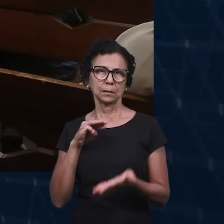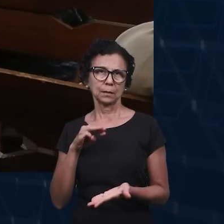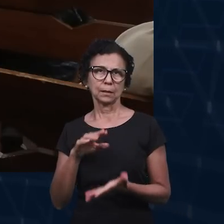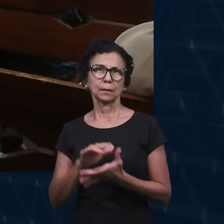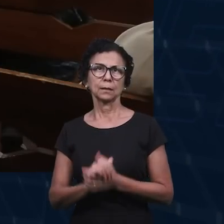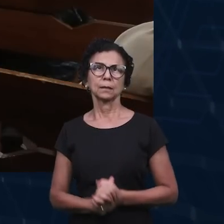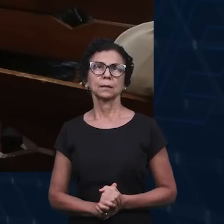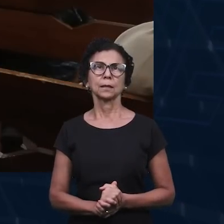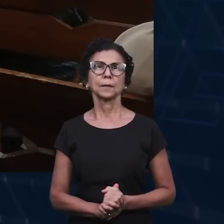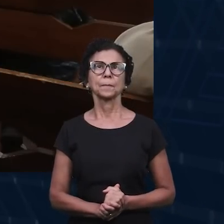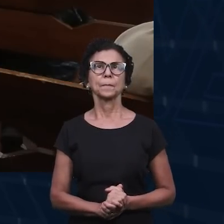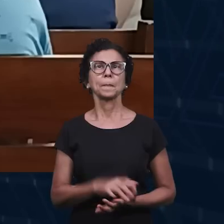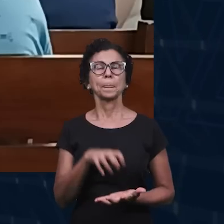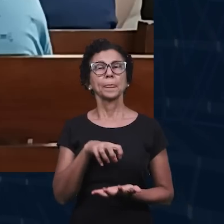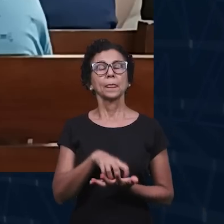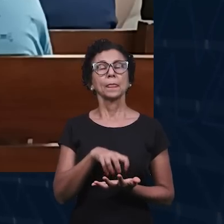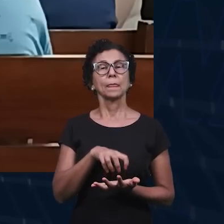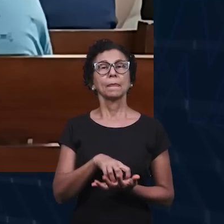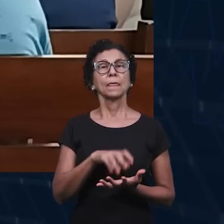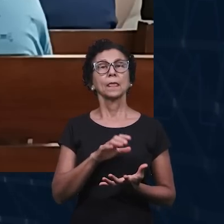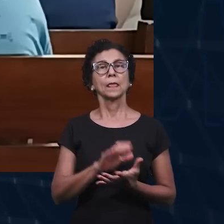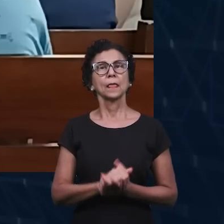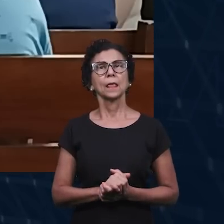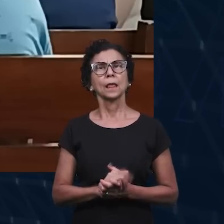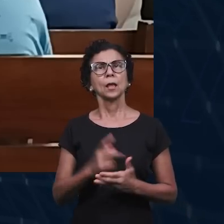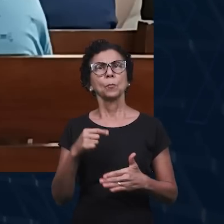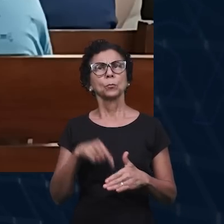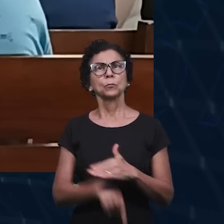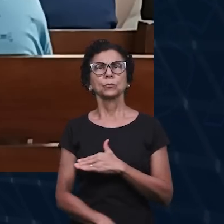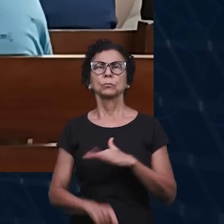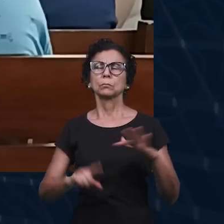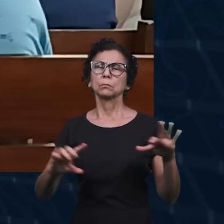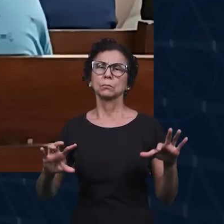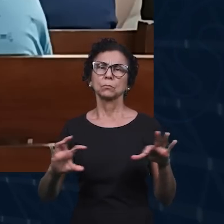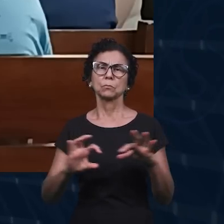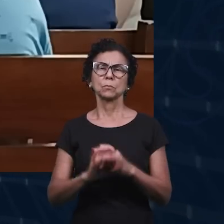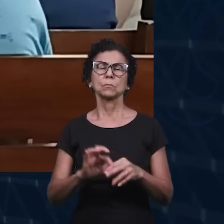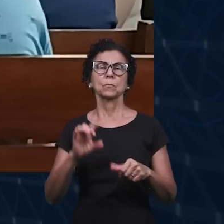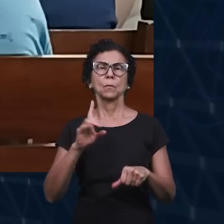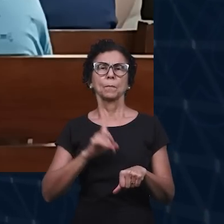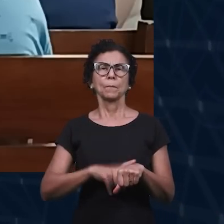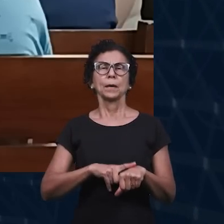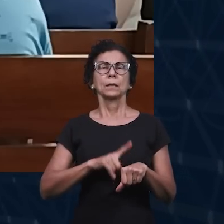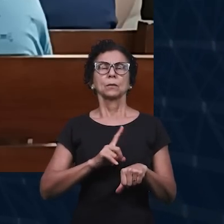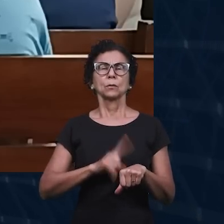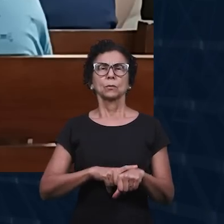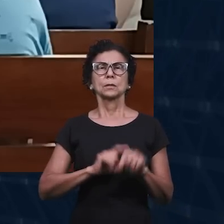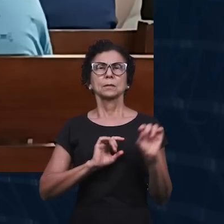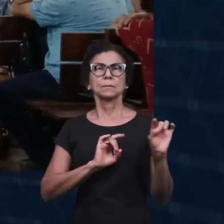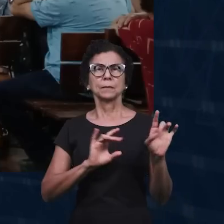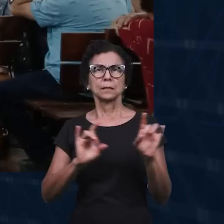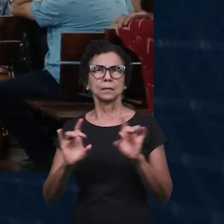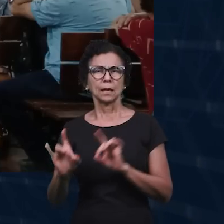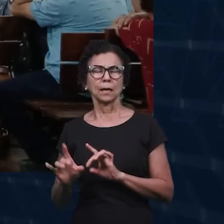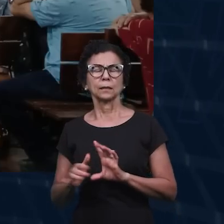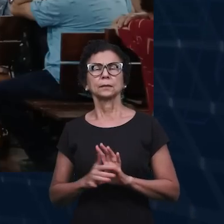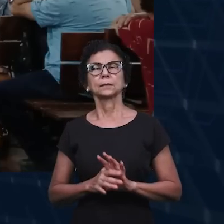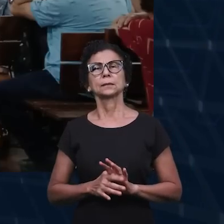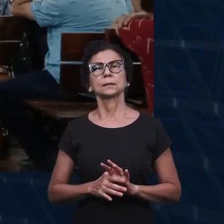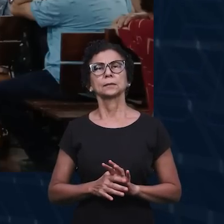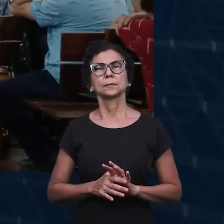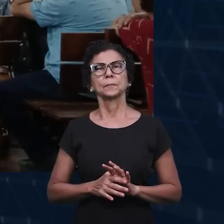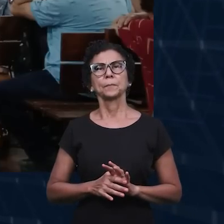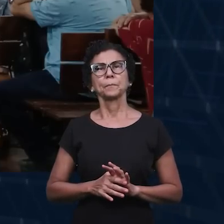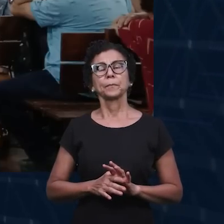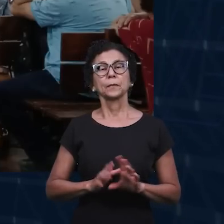Capiatá. O encontro foi marcado por uma profunda comunhão e momentos de aprendizado e edificação espiritual.